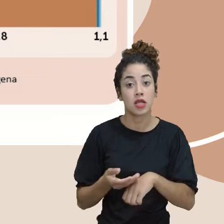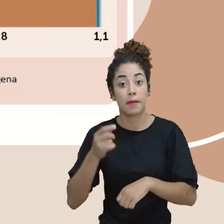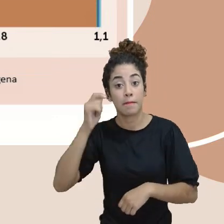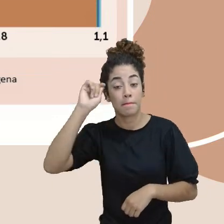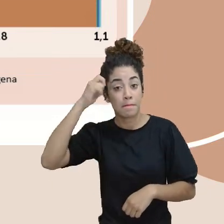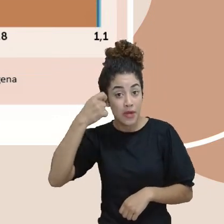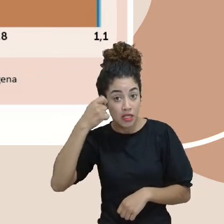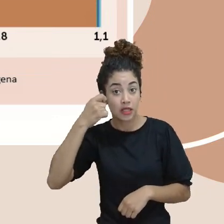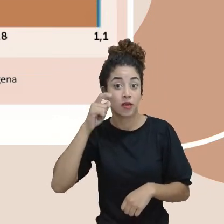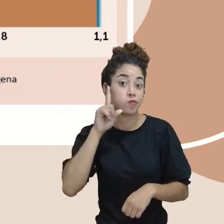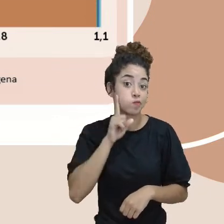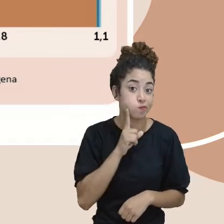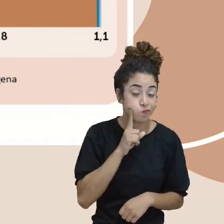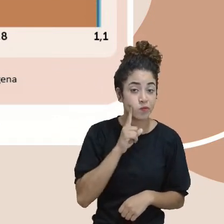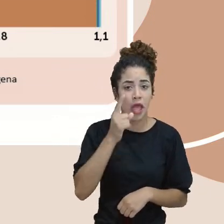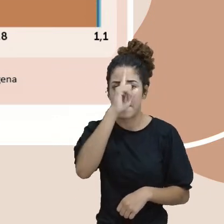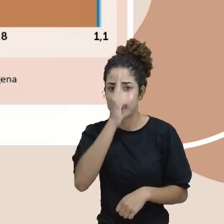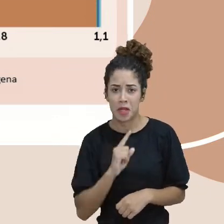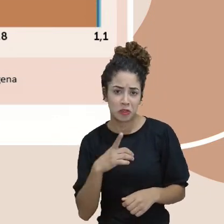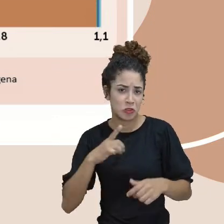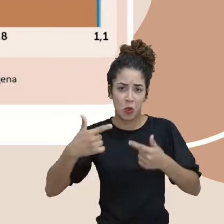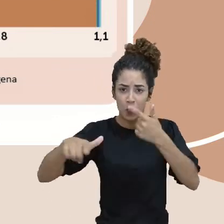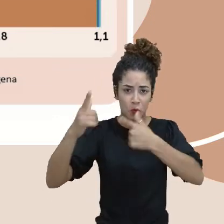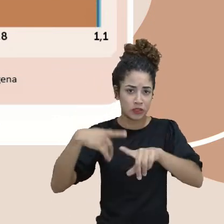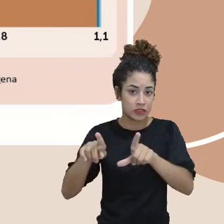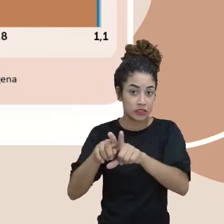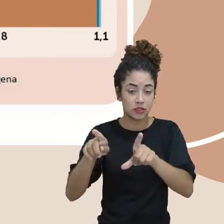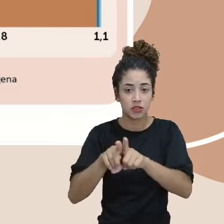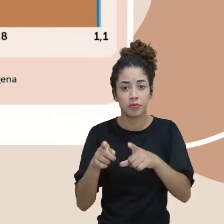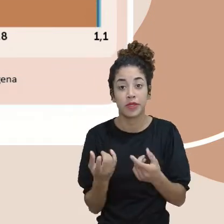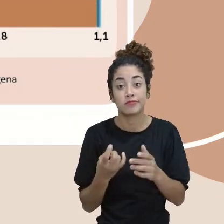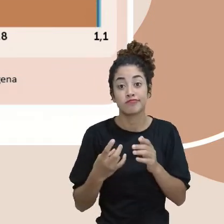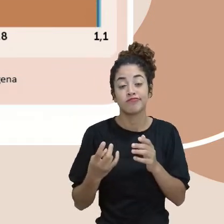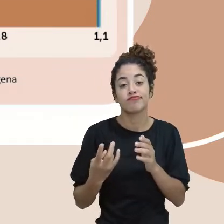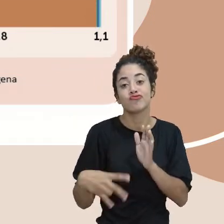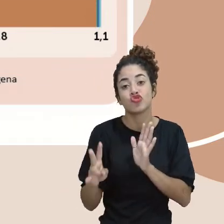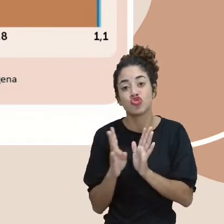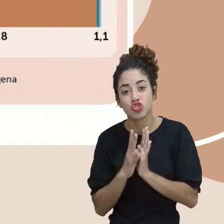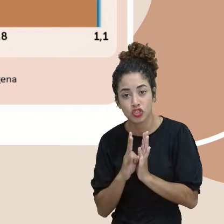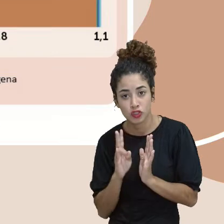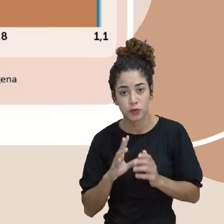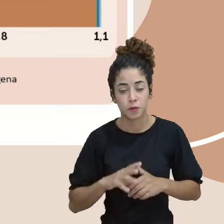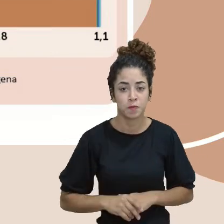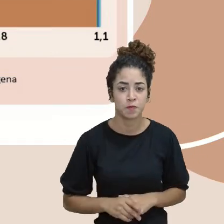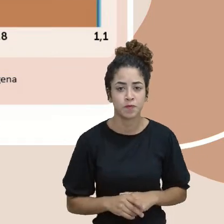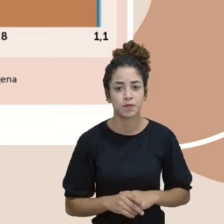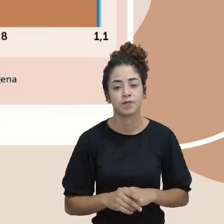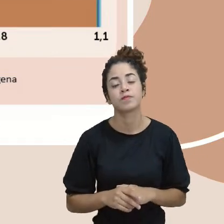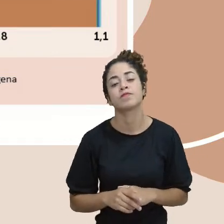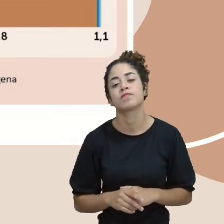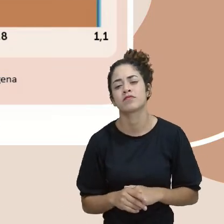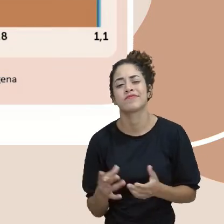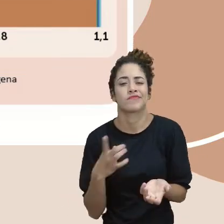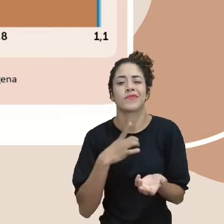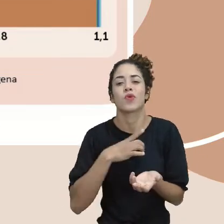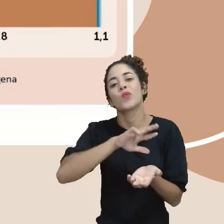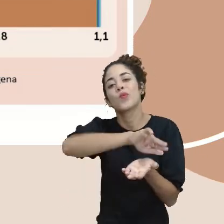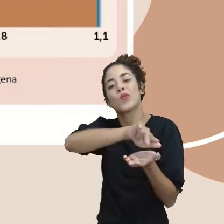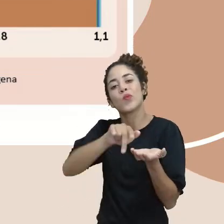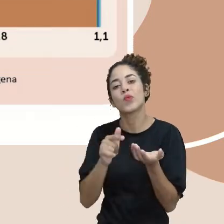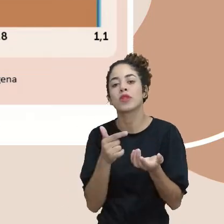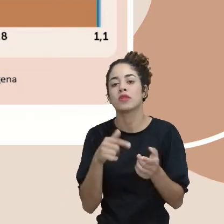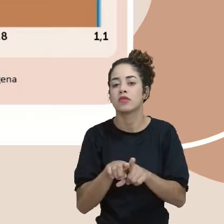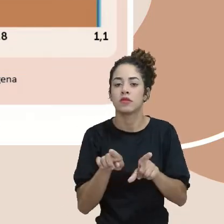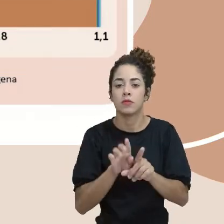parda, amarela ou outros, né, normalmente entre outros, indígena, né, esse indígena que etniza. Então, tem outros lá também como